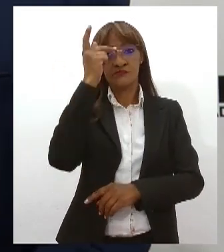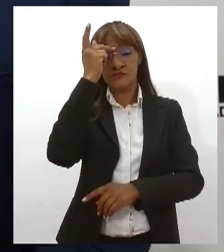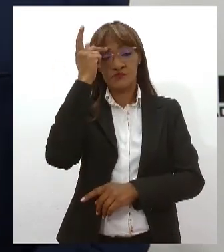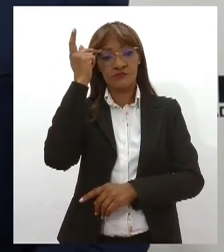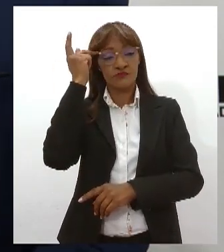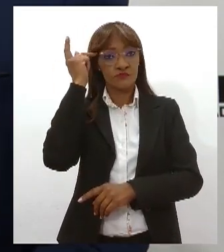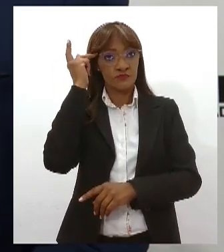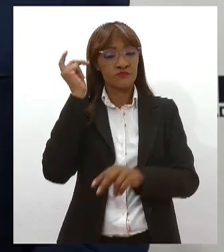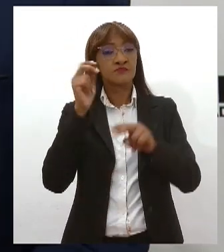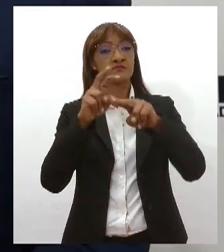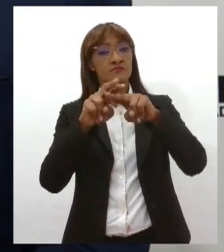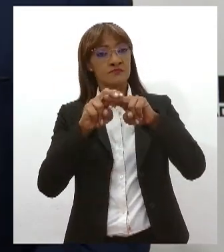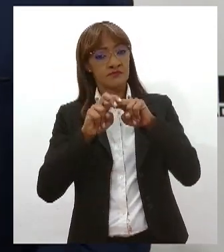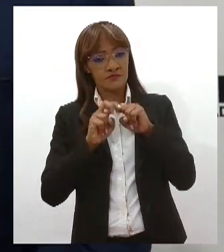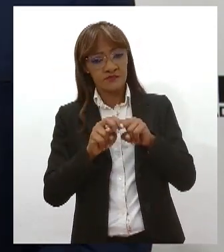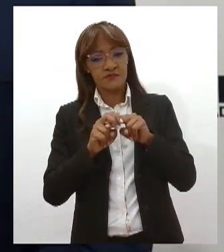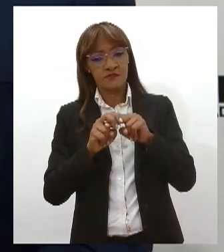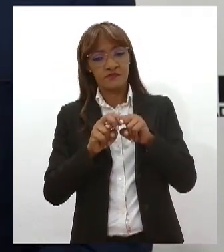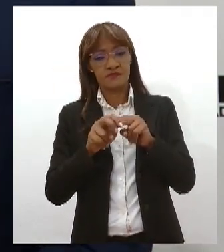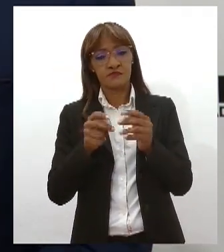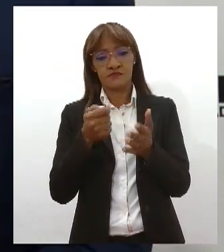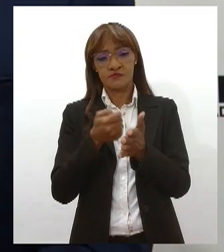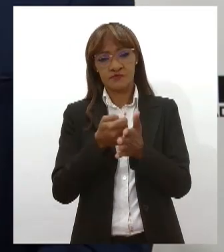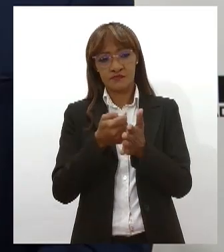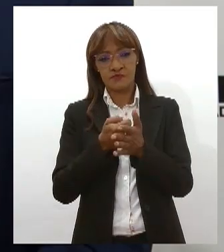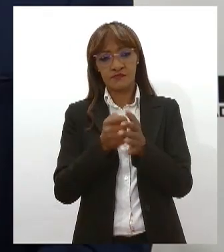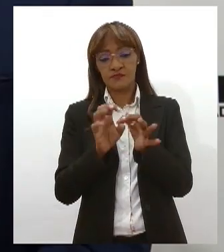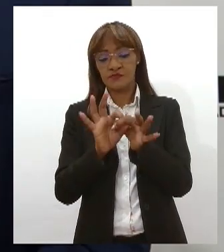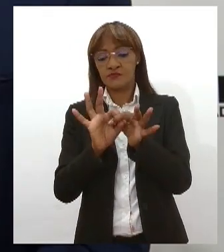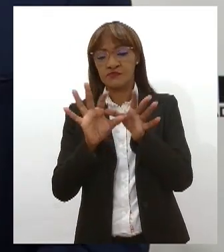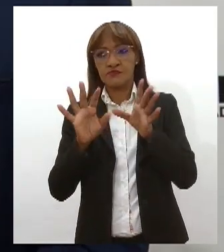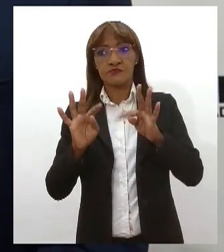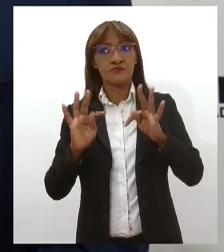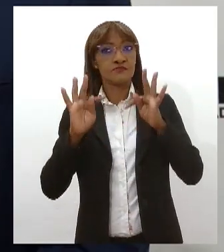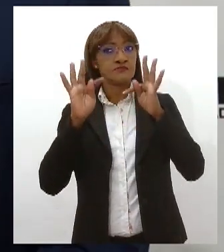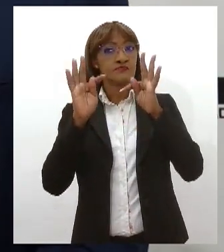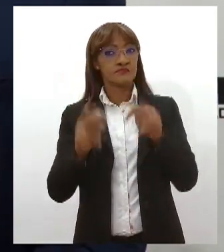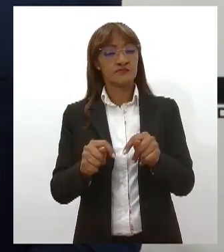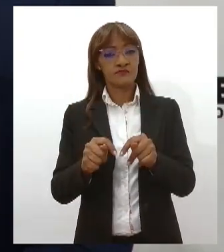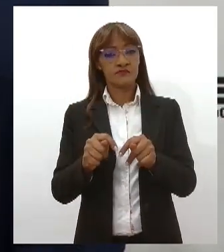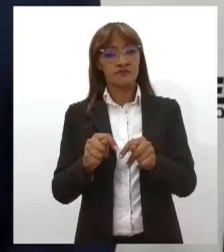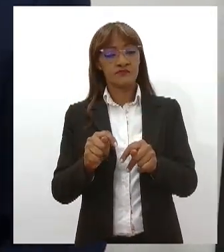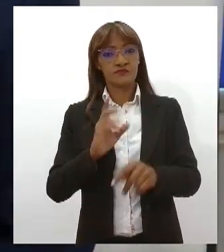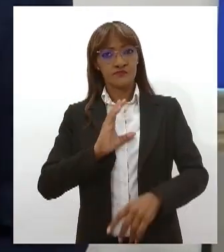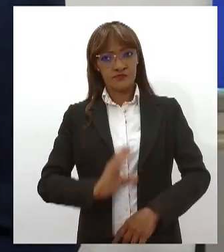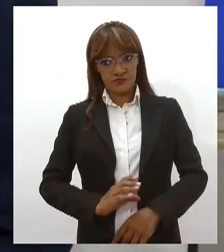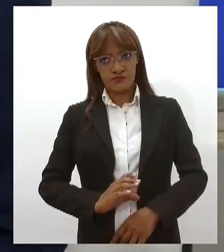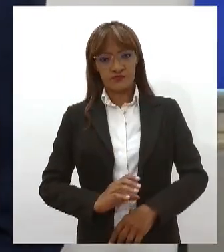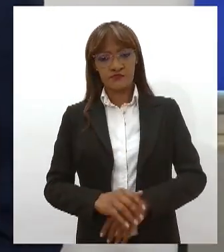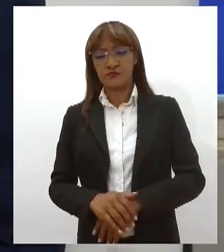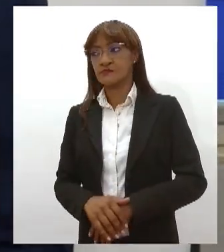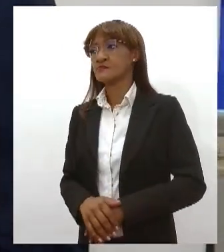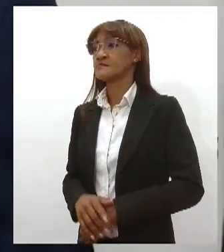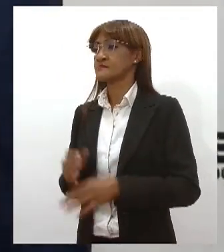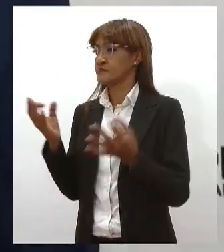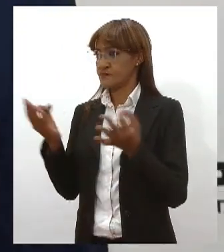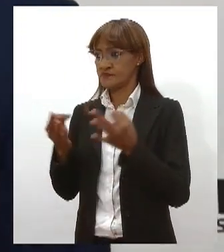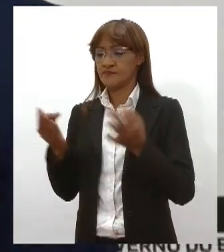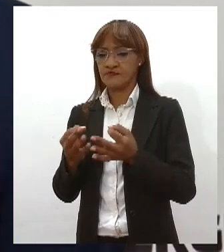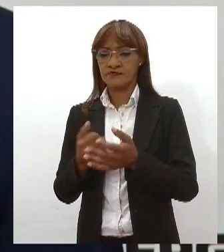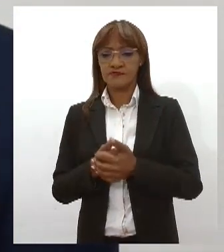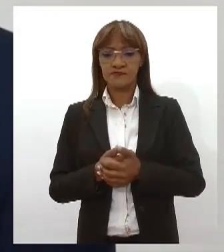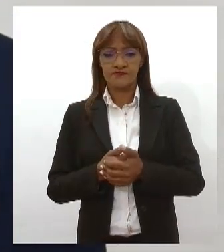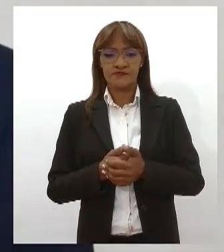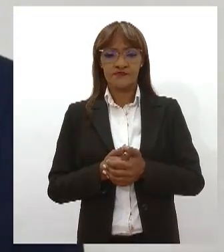a audiência será aberta a todo e qualquer cidadão que queira participar? Perfeitamente, Marcos. A ideia é